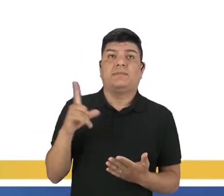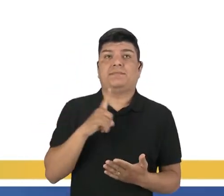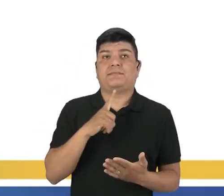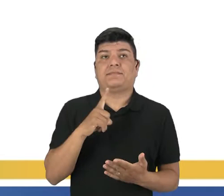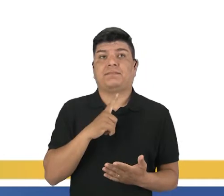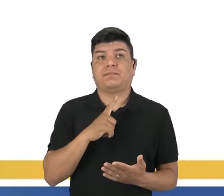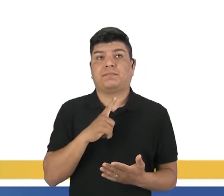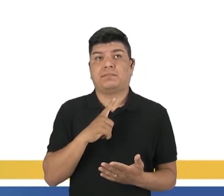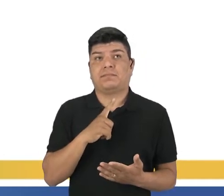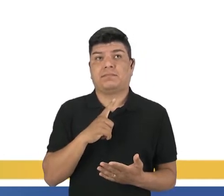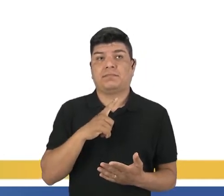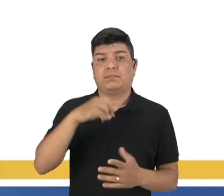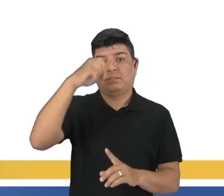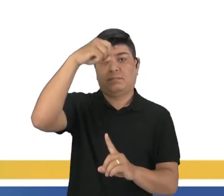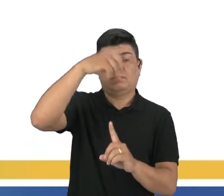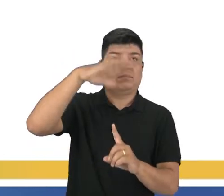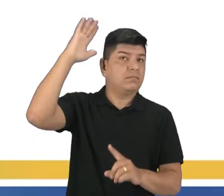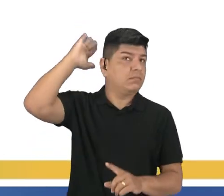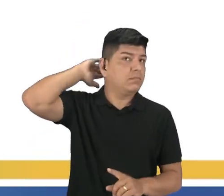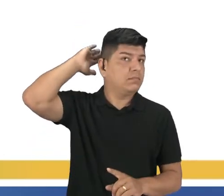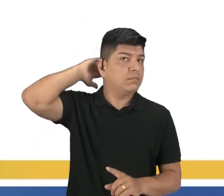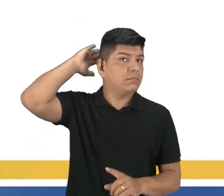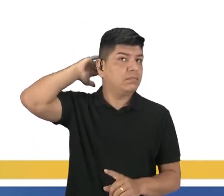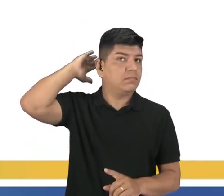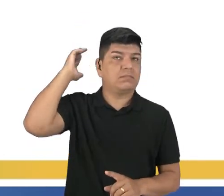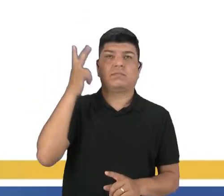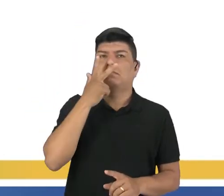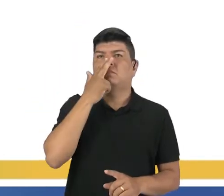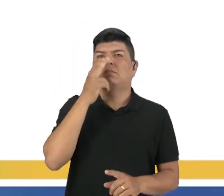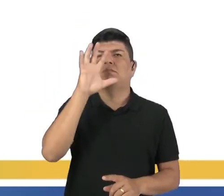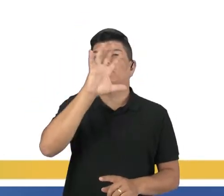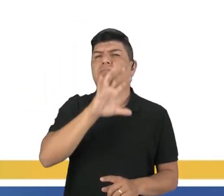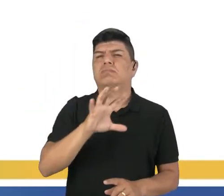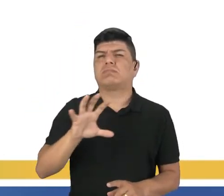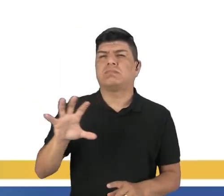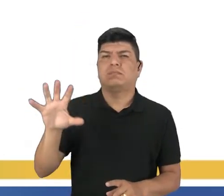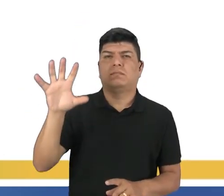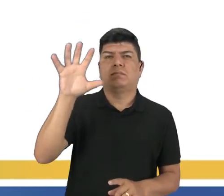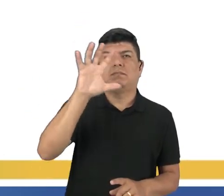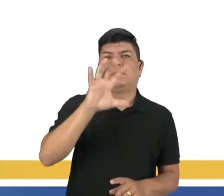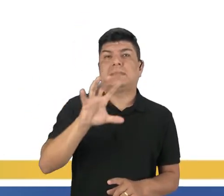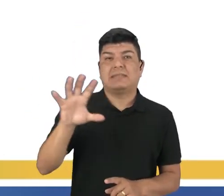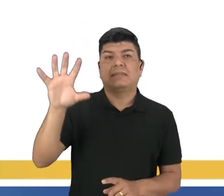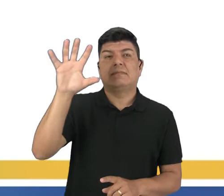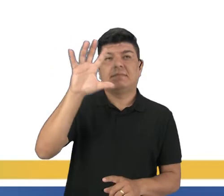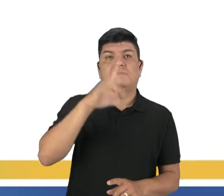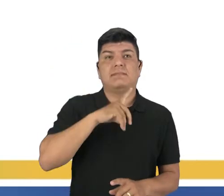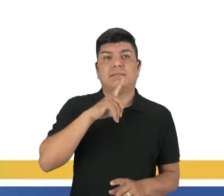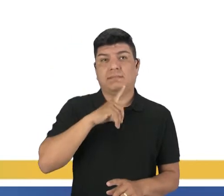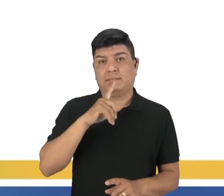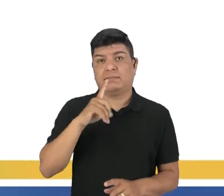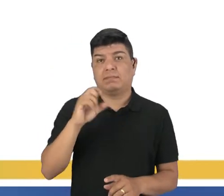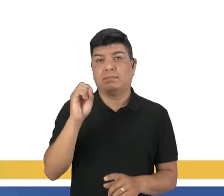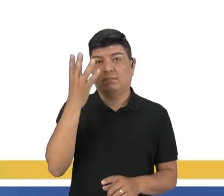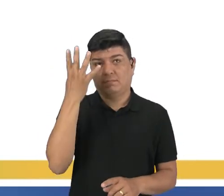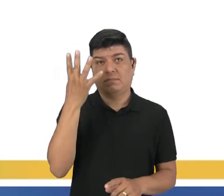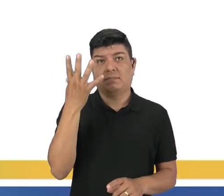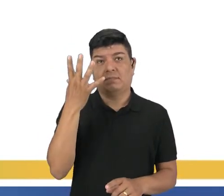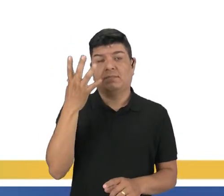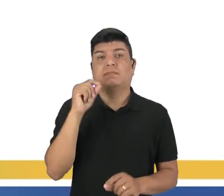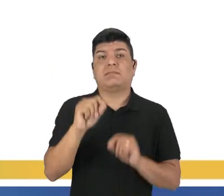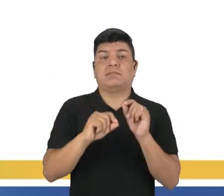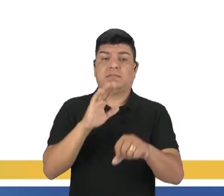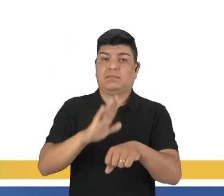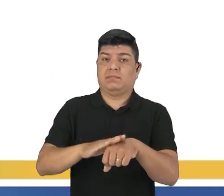e tem um efeito de luz por trás, Tem um desenho, uma espécie de fumaça, Você observa que tem um efeito aí para